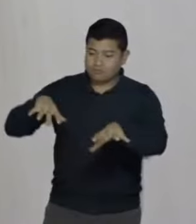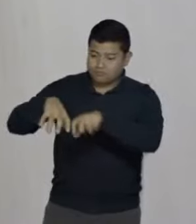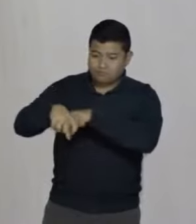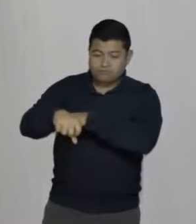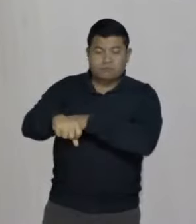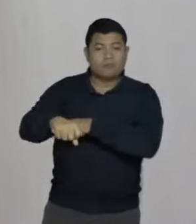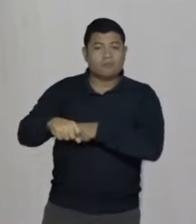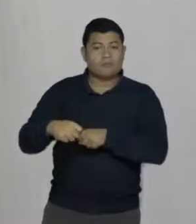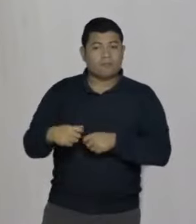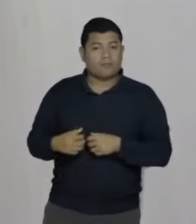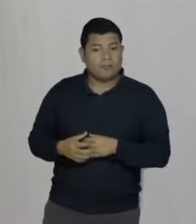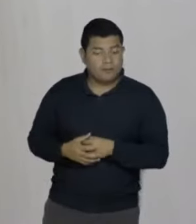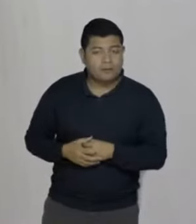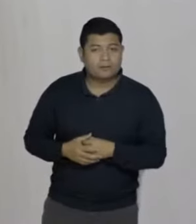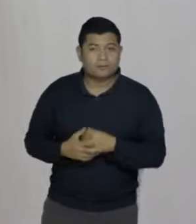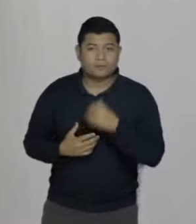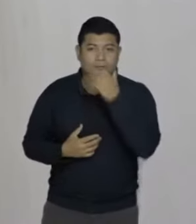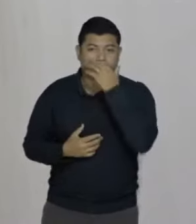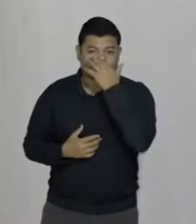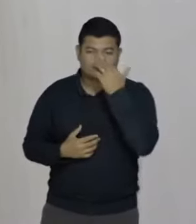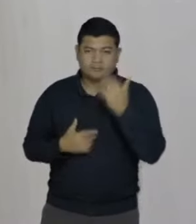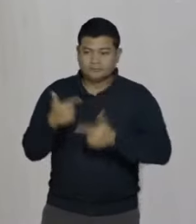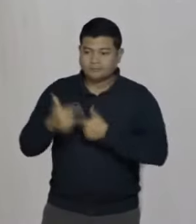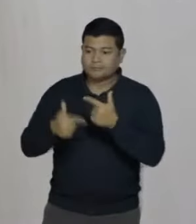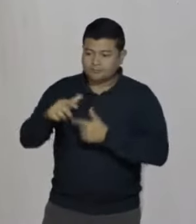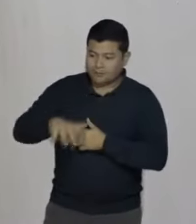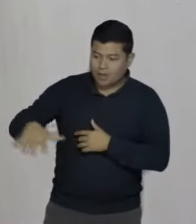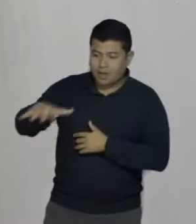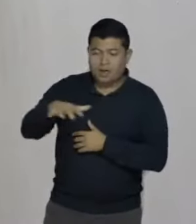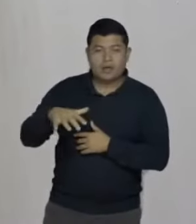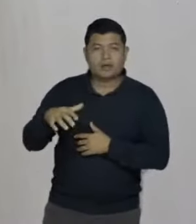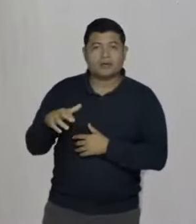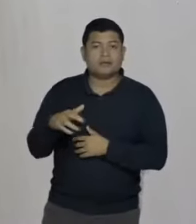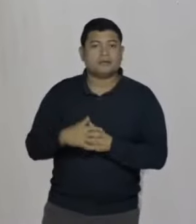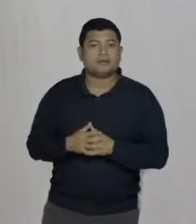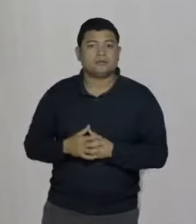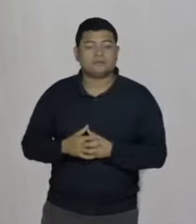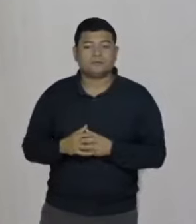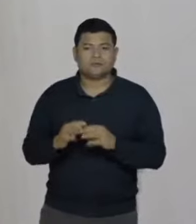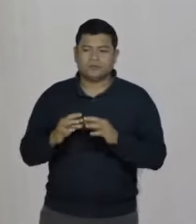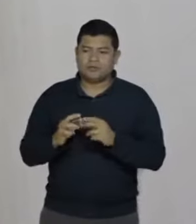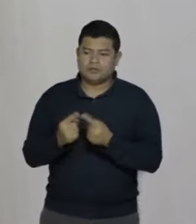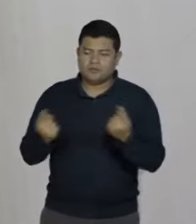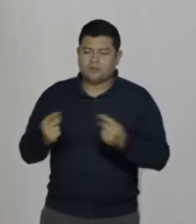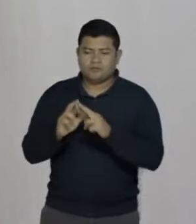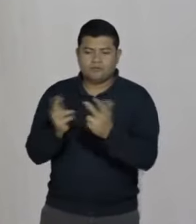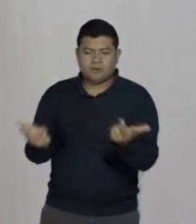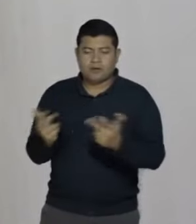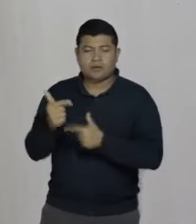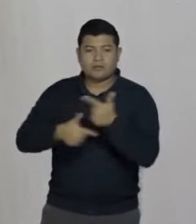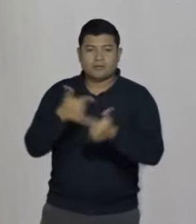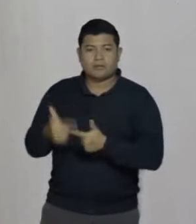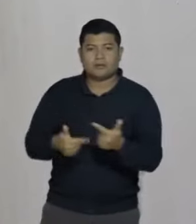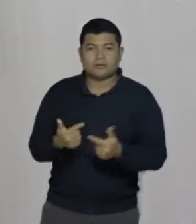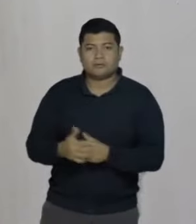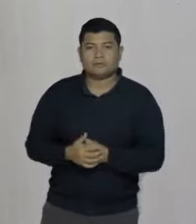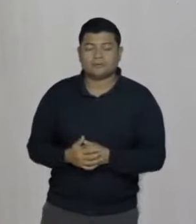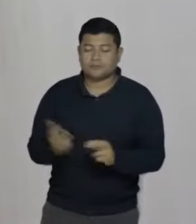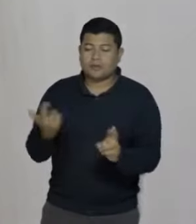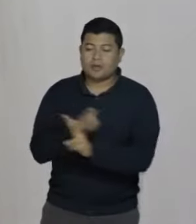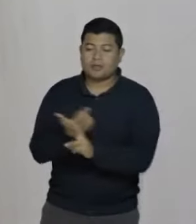aptas a trabalhar nas propriedades ali na região enfim com todas as atividades relacionadas ao Agro então eu quero agradecer